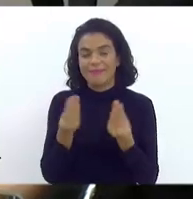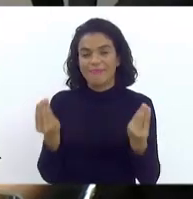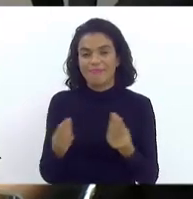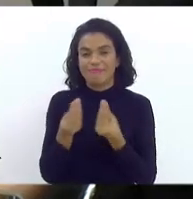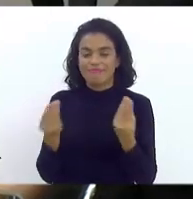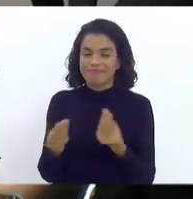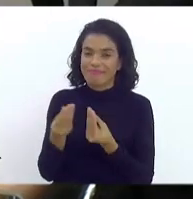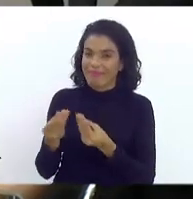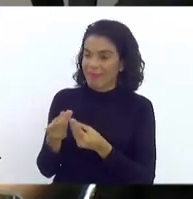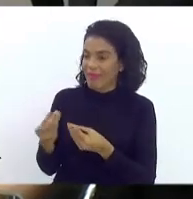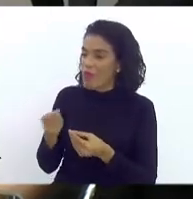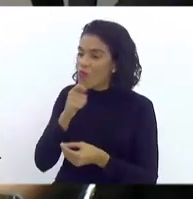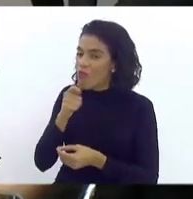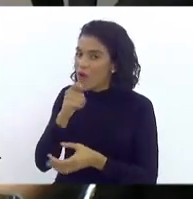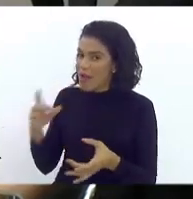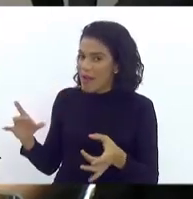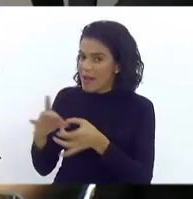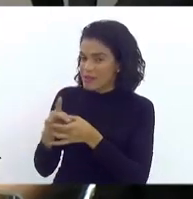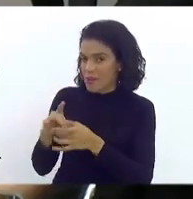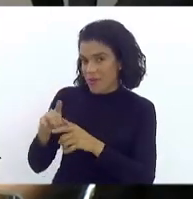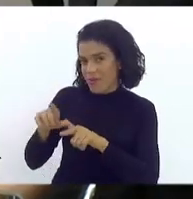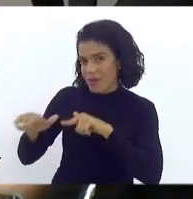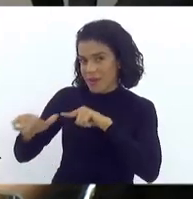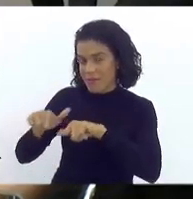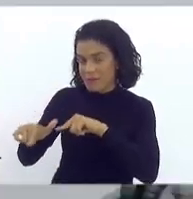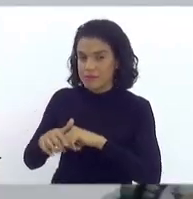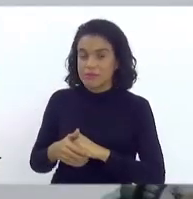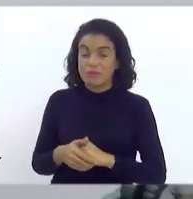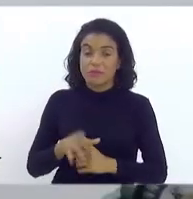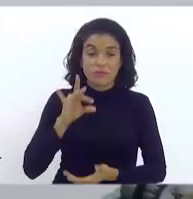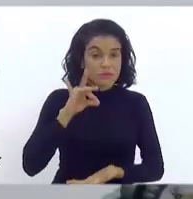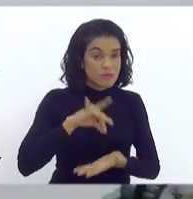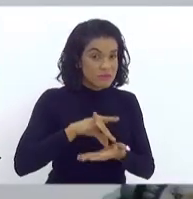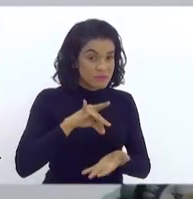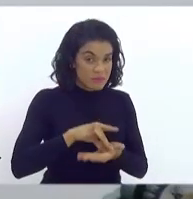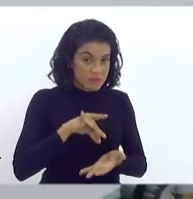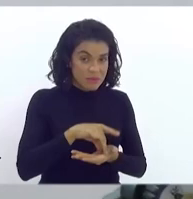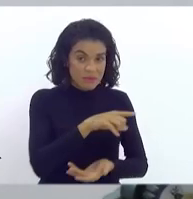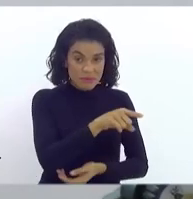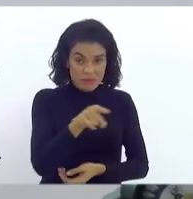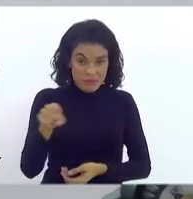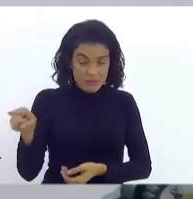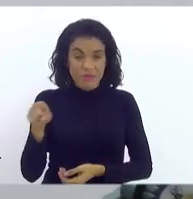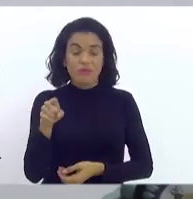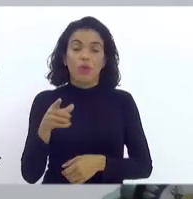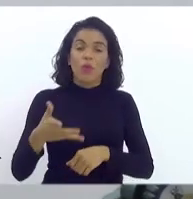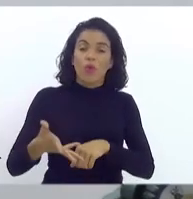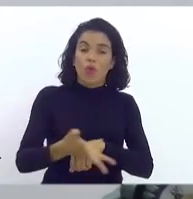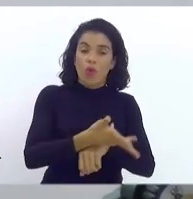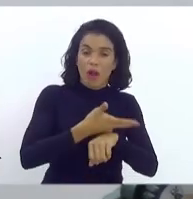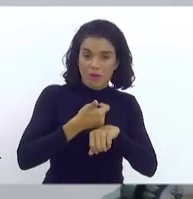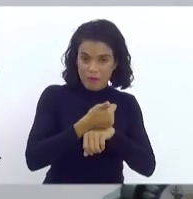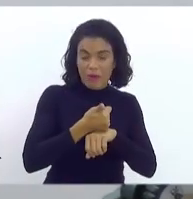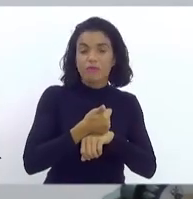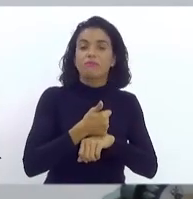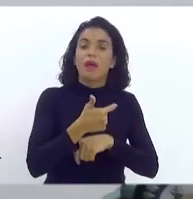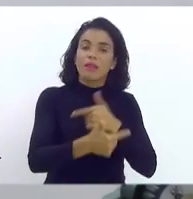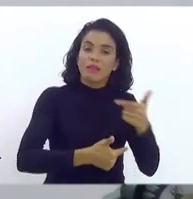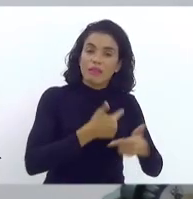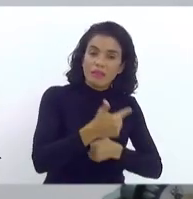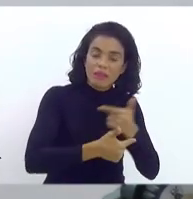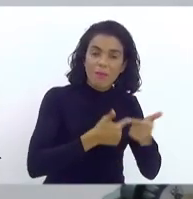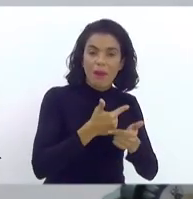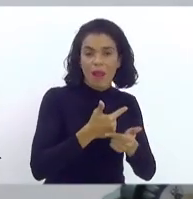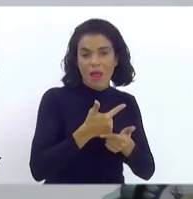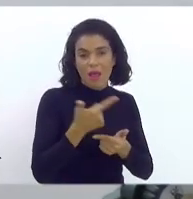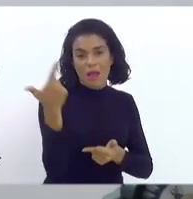que não estejam relacionados à prestação do nosso serviço. Na realidade, vocês se qualificaram para prestar o serviço do contrato que vocês